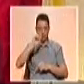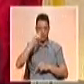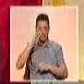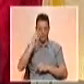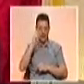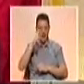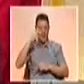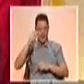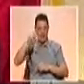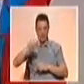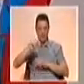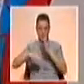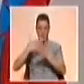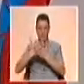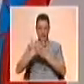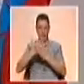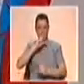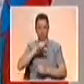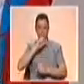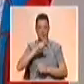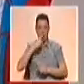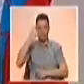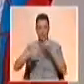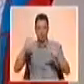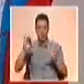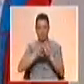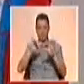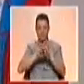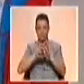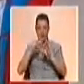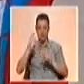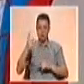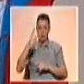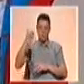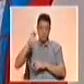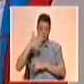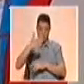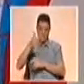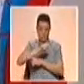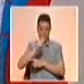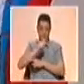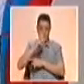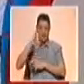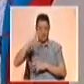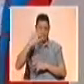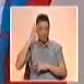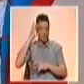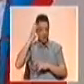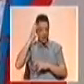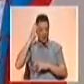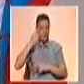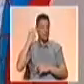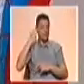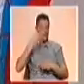que oferece, portanto, a possibilidade das pessoas participarem uma vez por mês, às 5 da tarde, uma quinta-feira, numa